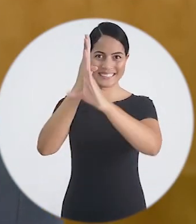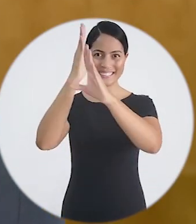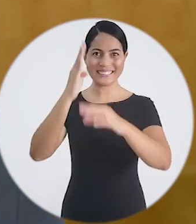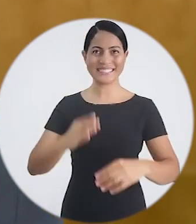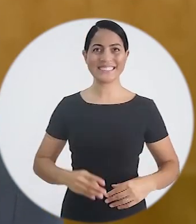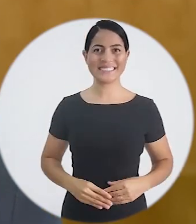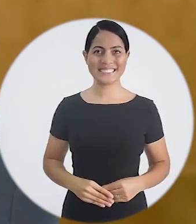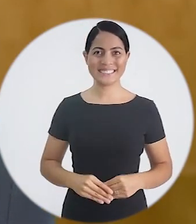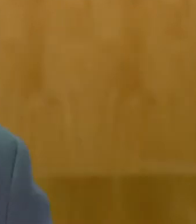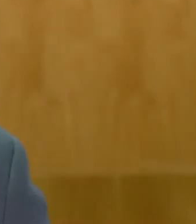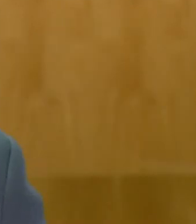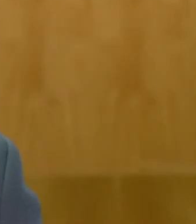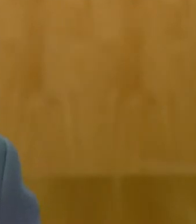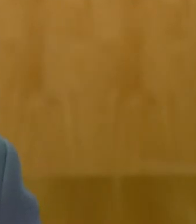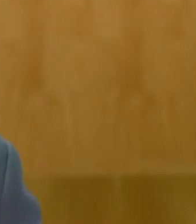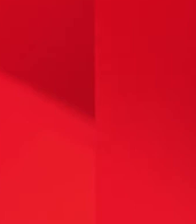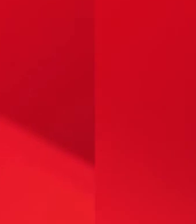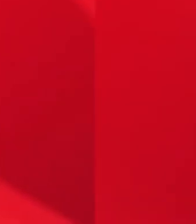semana. Até lá!